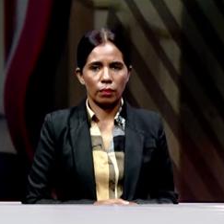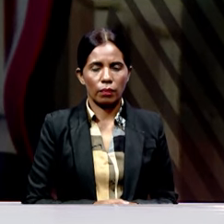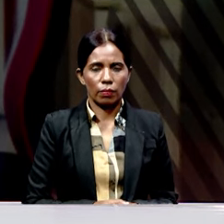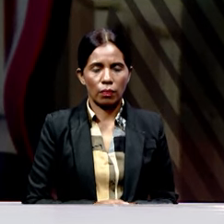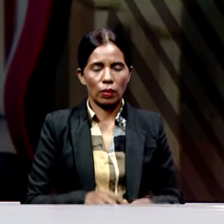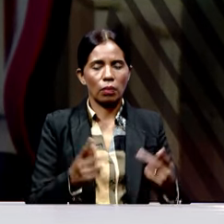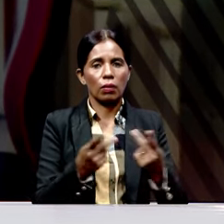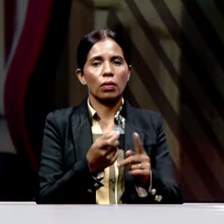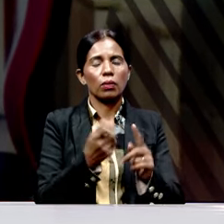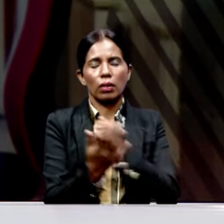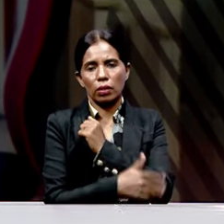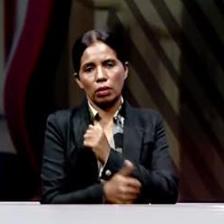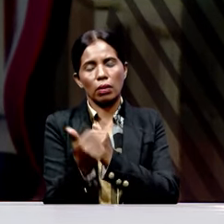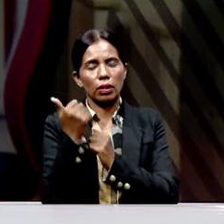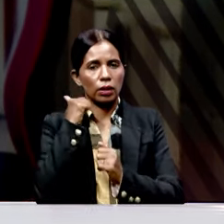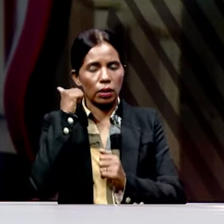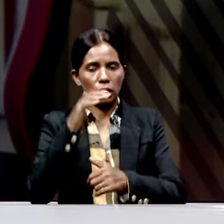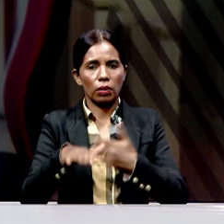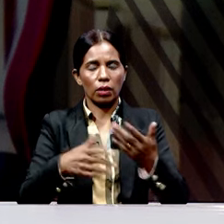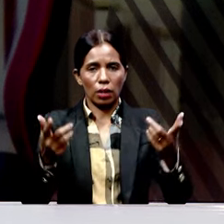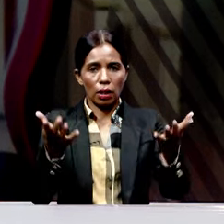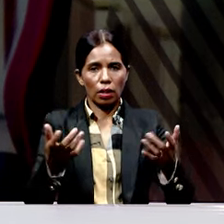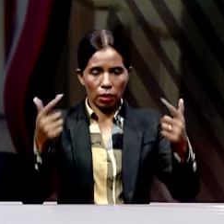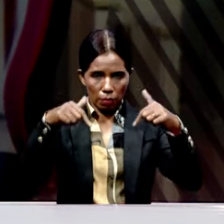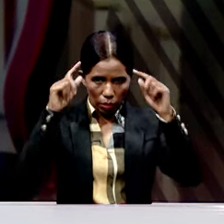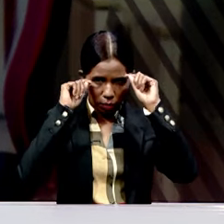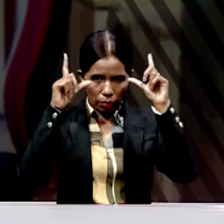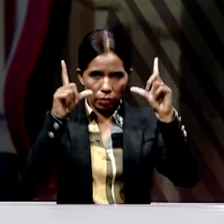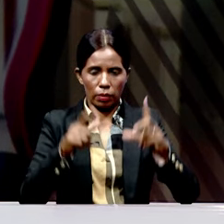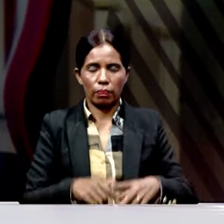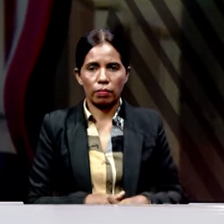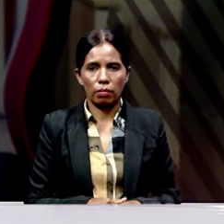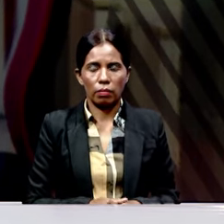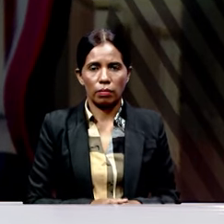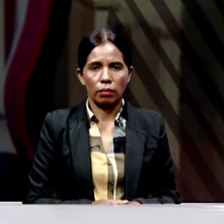empresa ou sinação na ASEAN Sira, cara que investe e Timor-Leste.